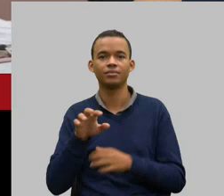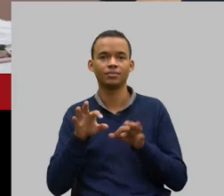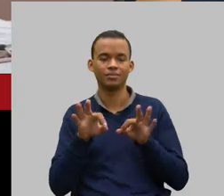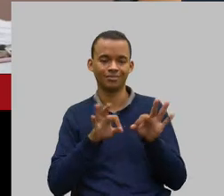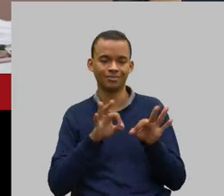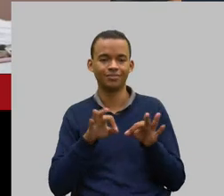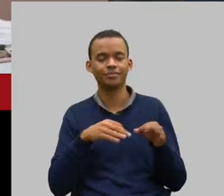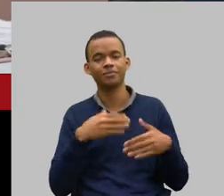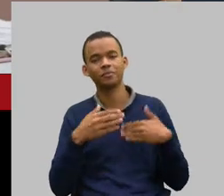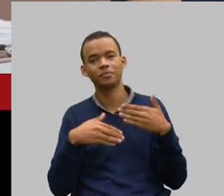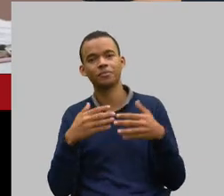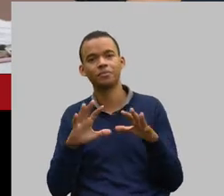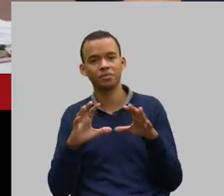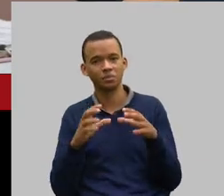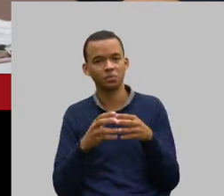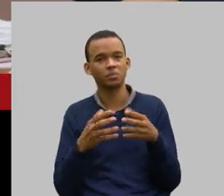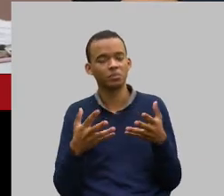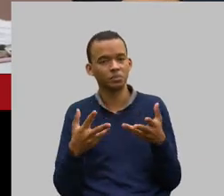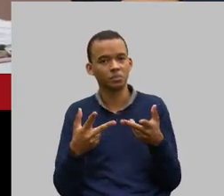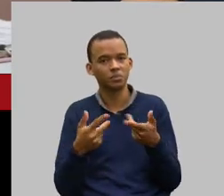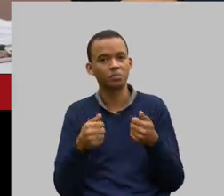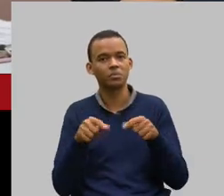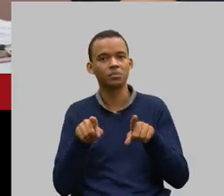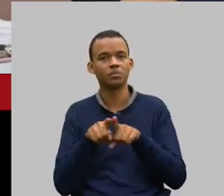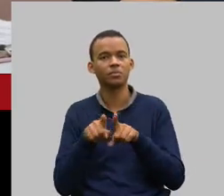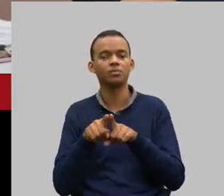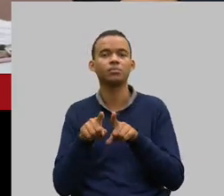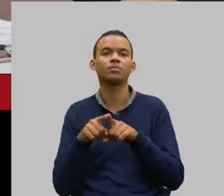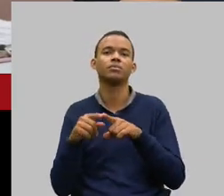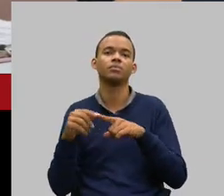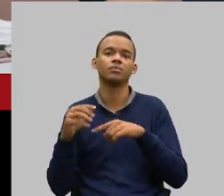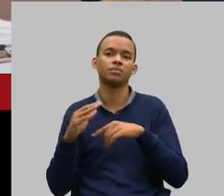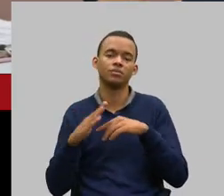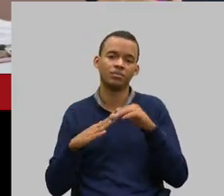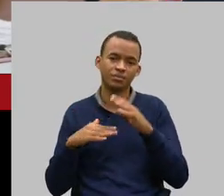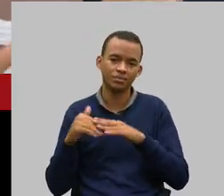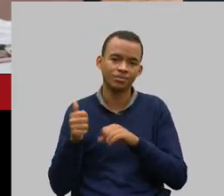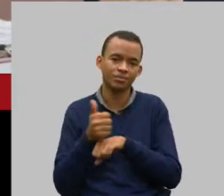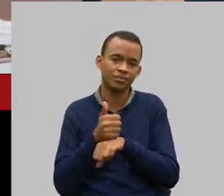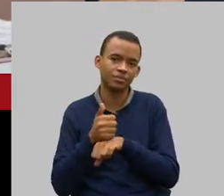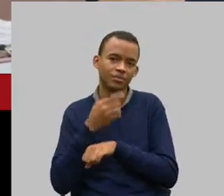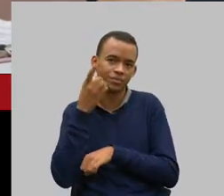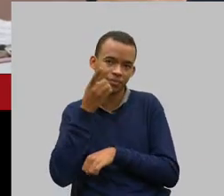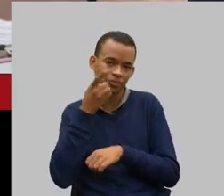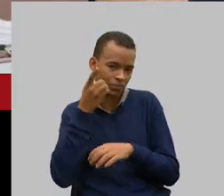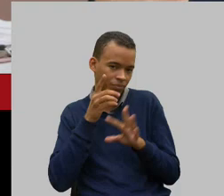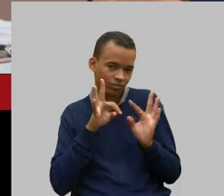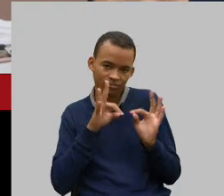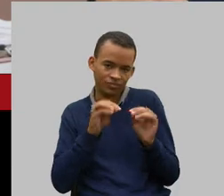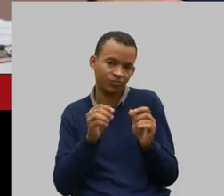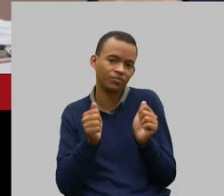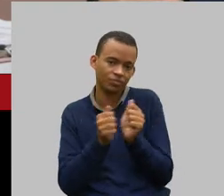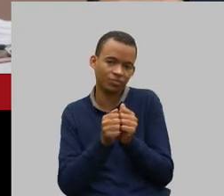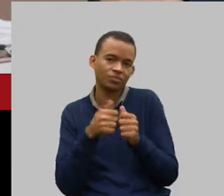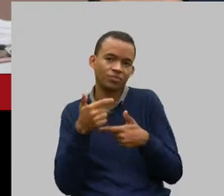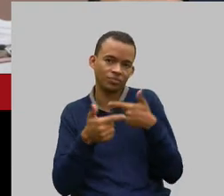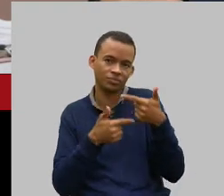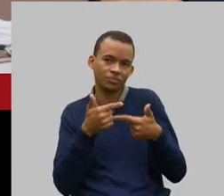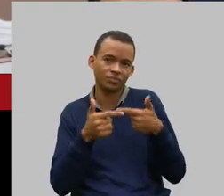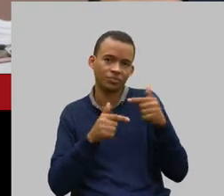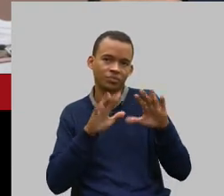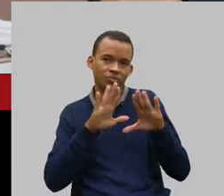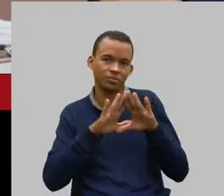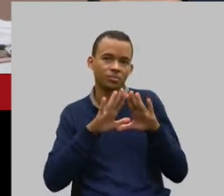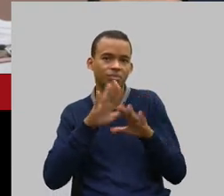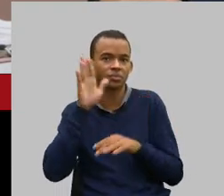maestria os demais colegas deputados o nosso secretário de estado Fernando toda a equipe todos os assessores aqui dessa casa todo público que nos